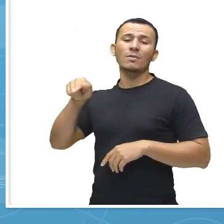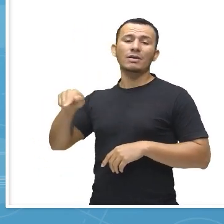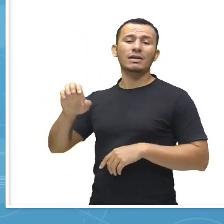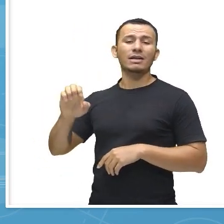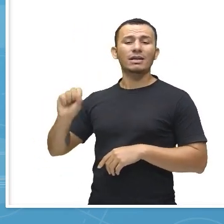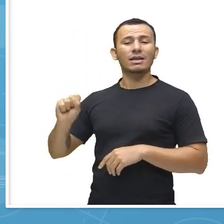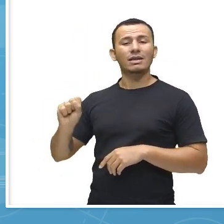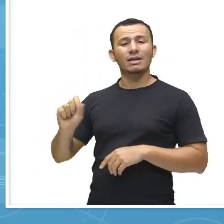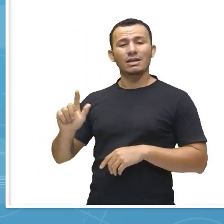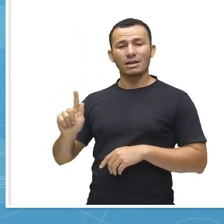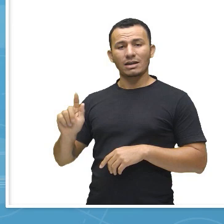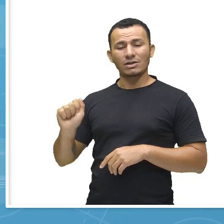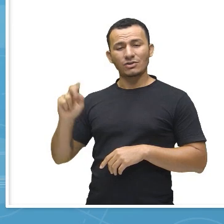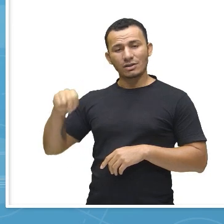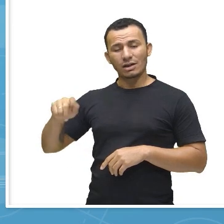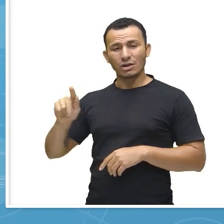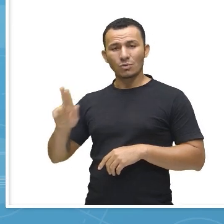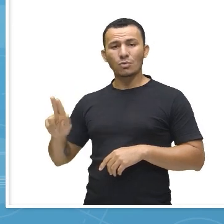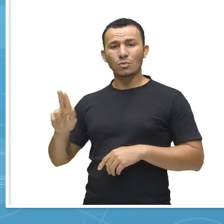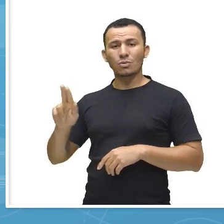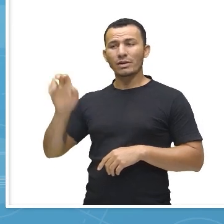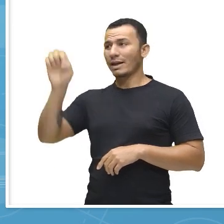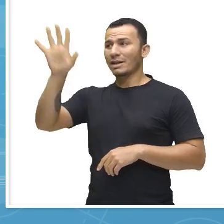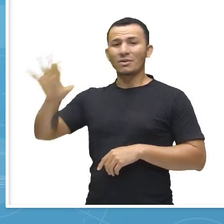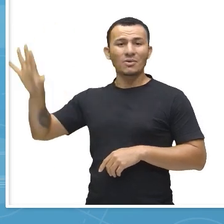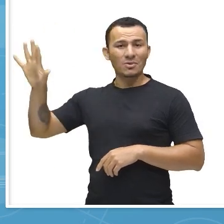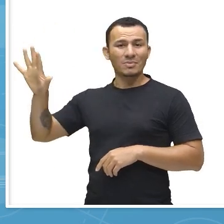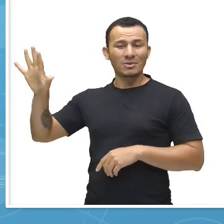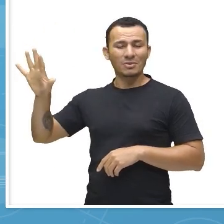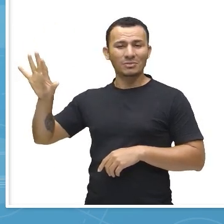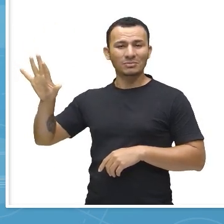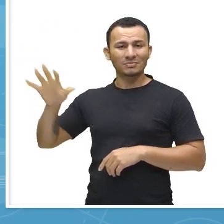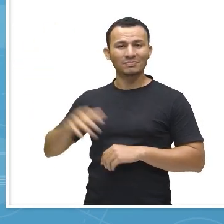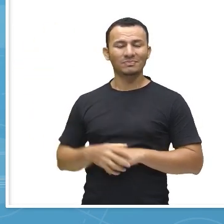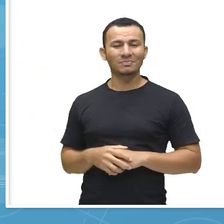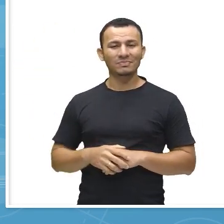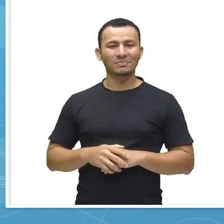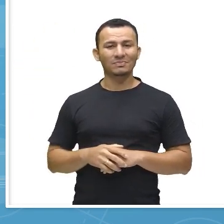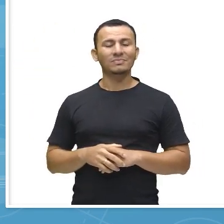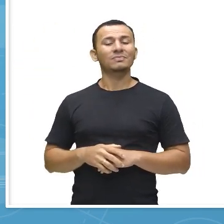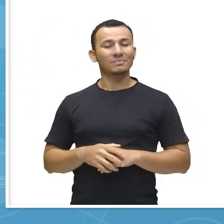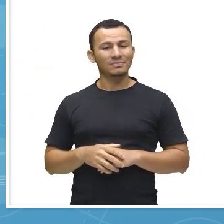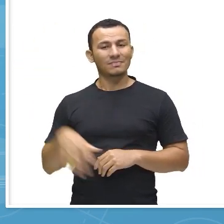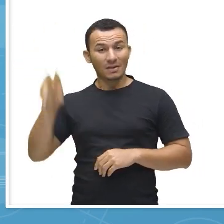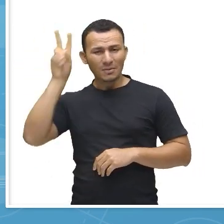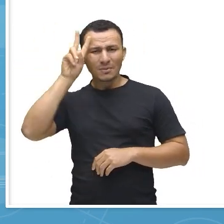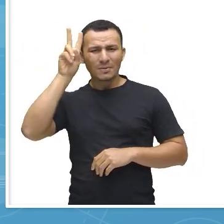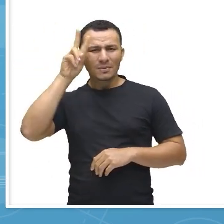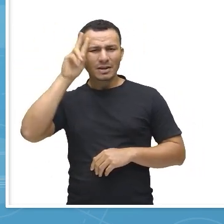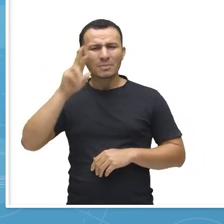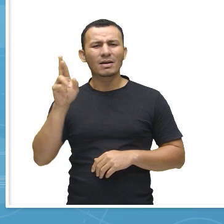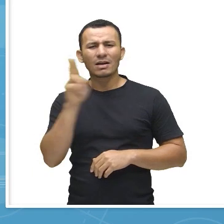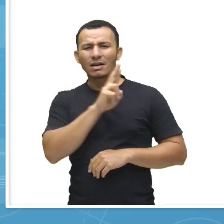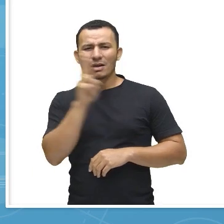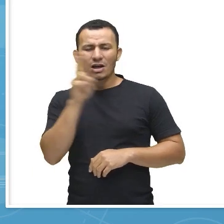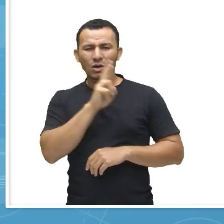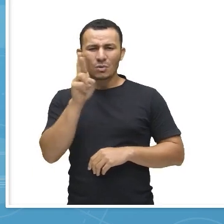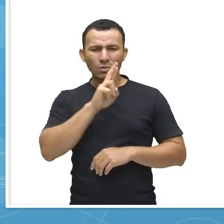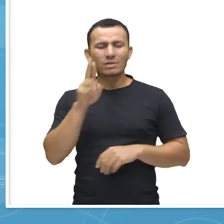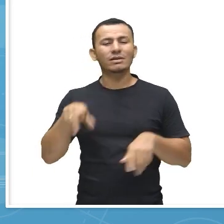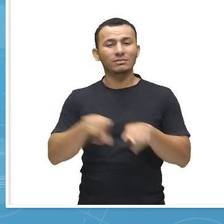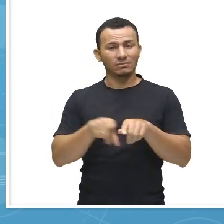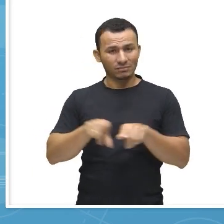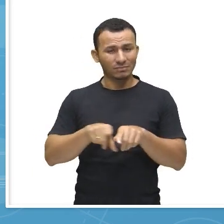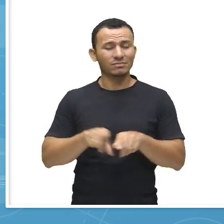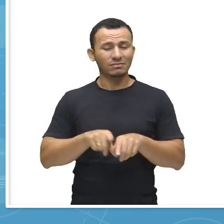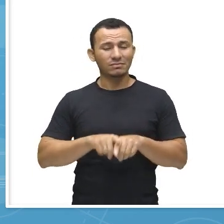Istambul, que já está no continente europeu. É que nem a gente for lembrar lá da Rússia. A Rússia